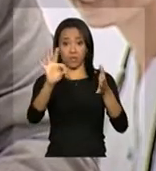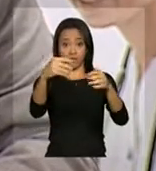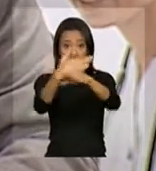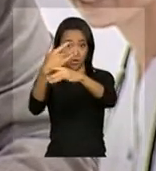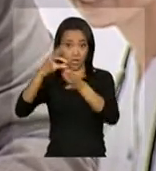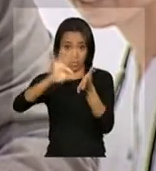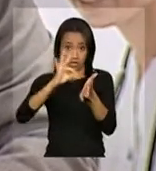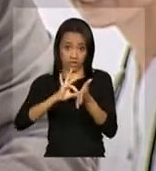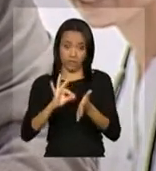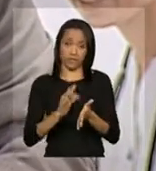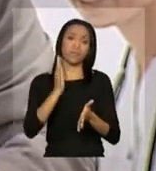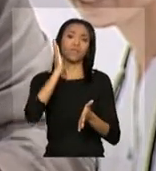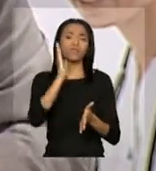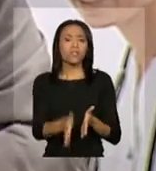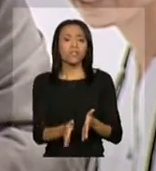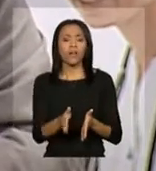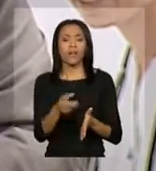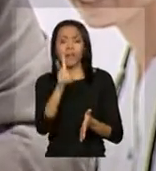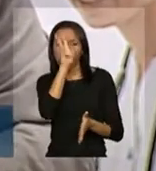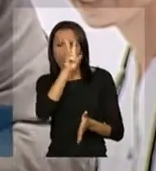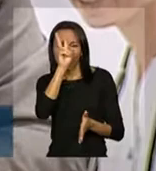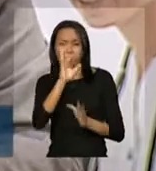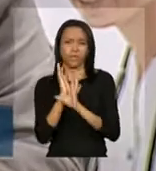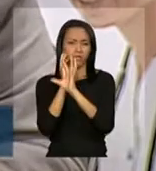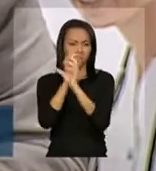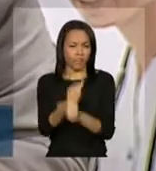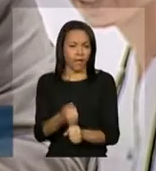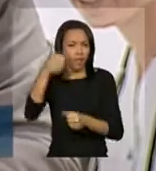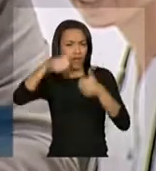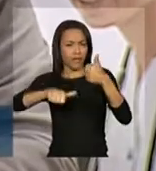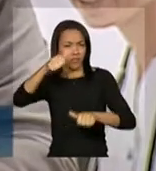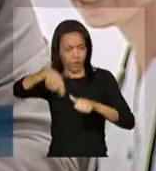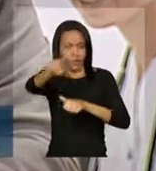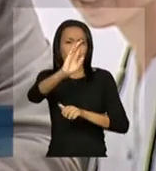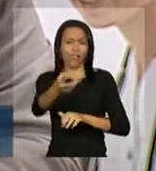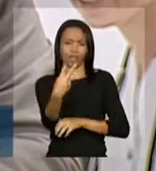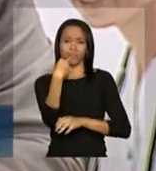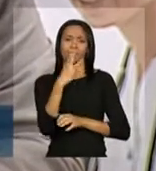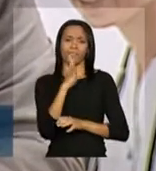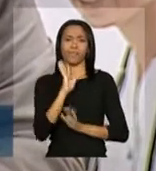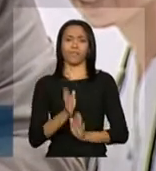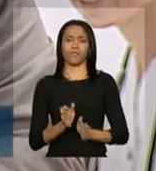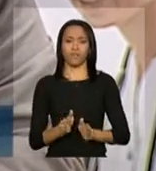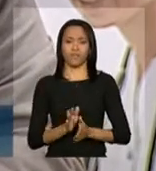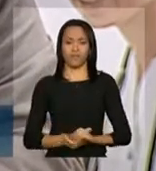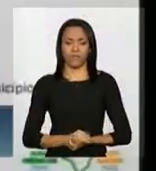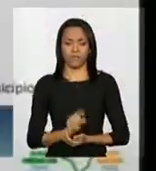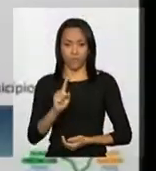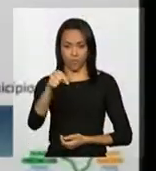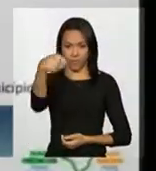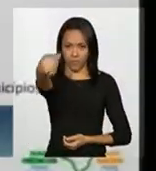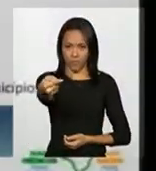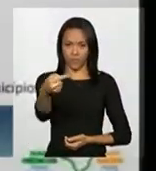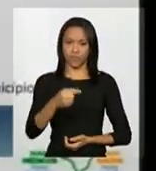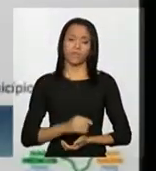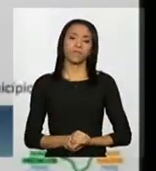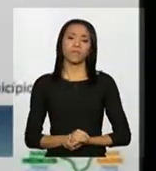eh no programa foi aquele primeiro balanço que vocês têm conhecimento já próximo